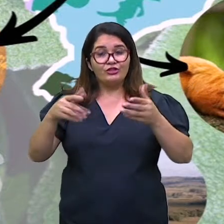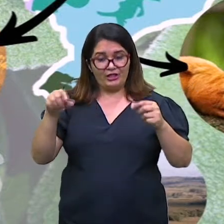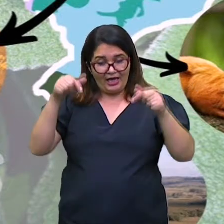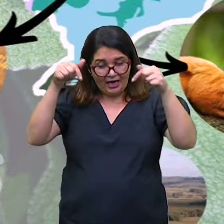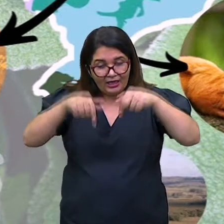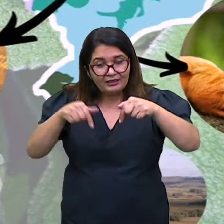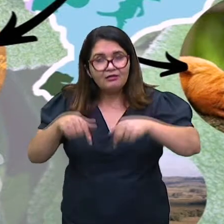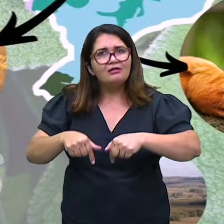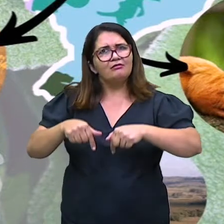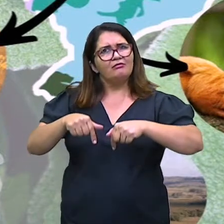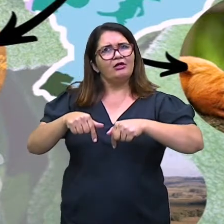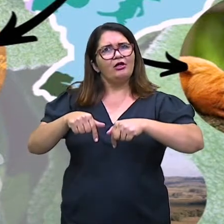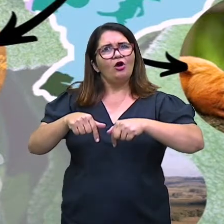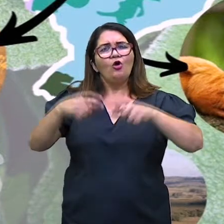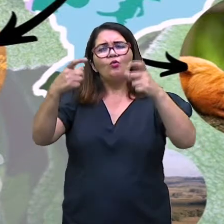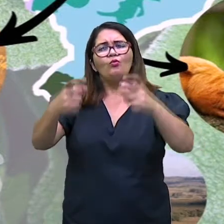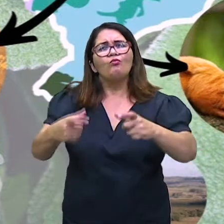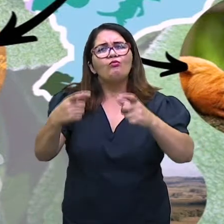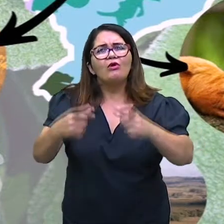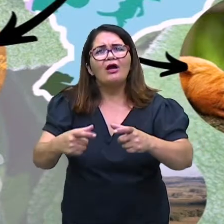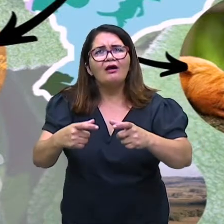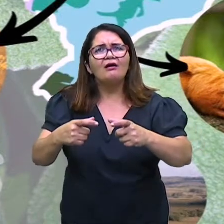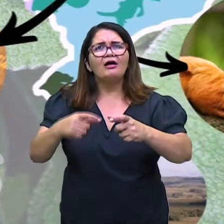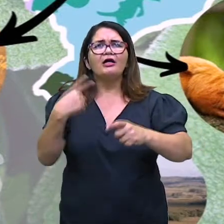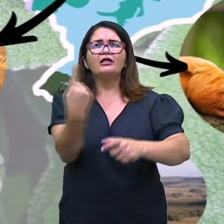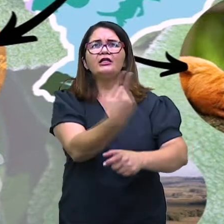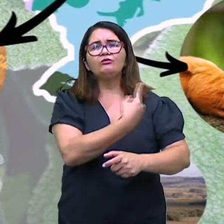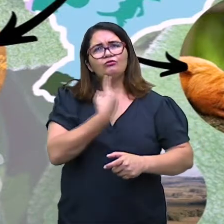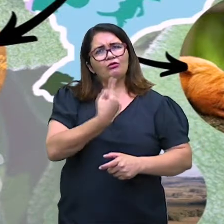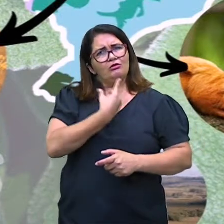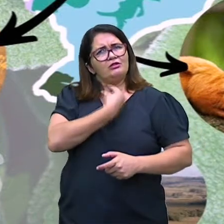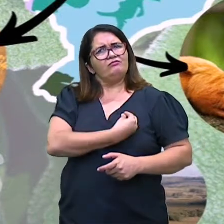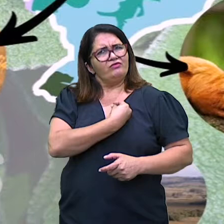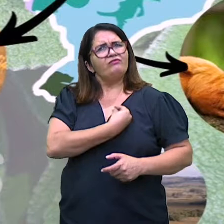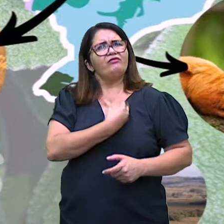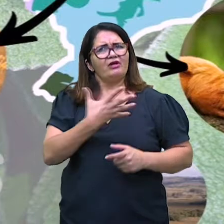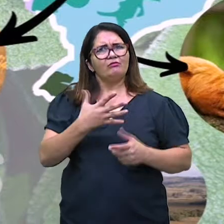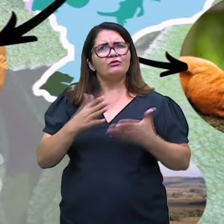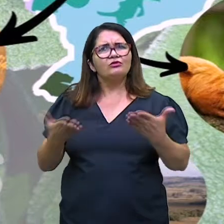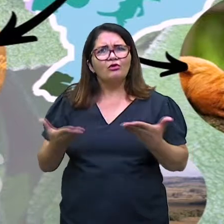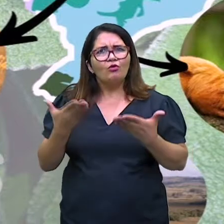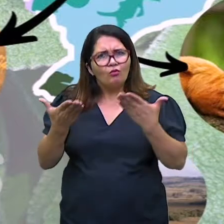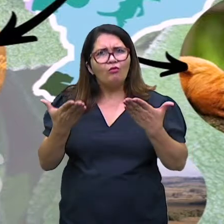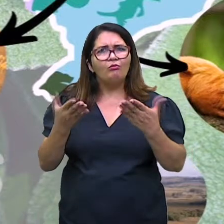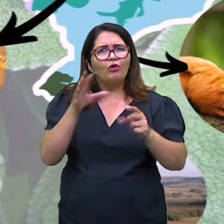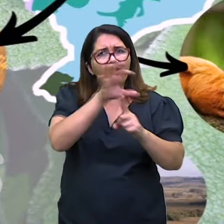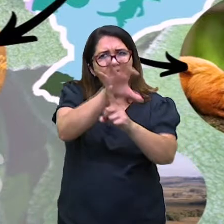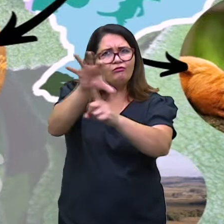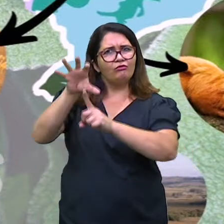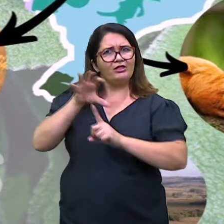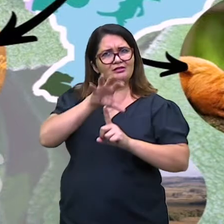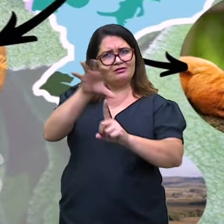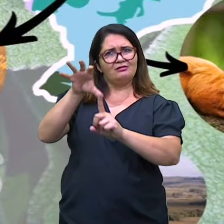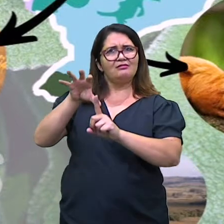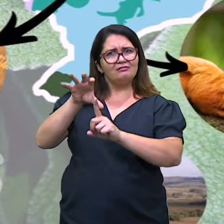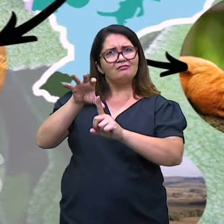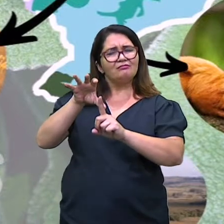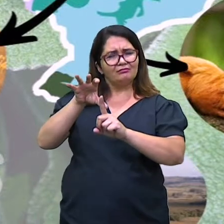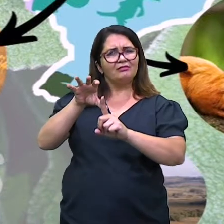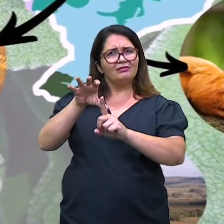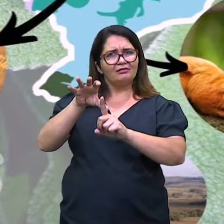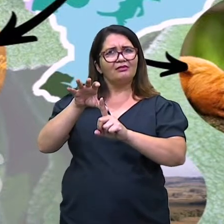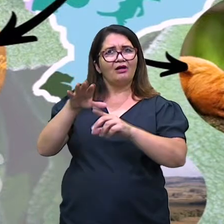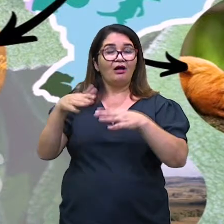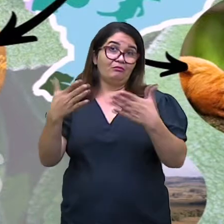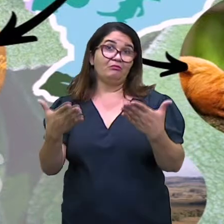E será que um outro bioma faz interferência onde a gente vive e sobrevive? Como